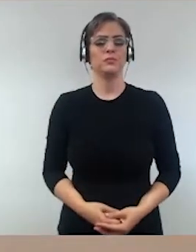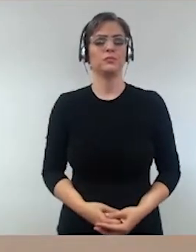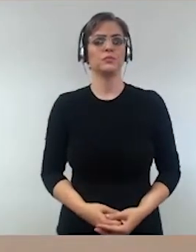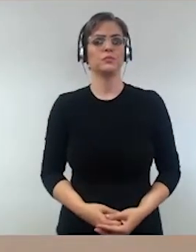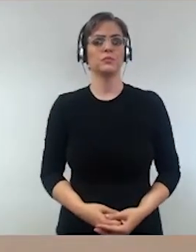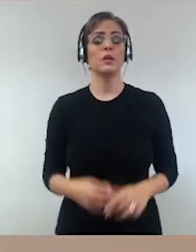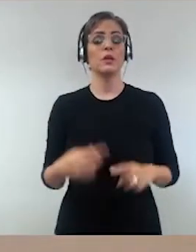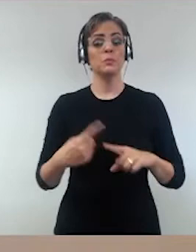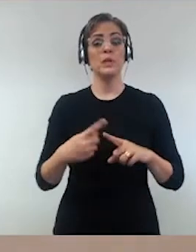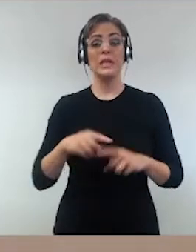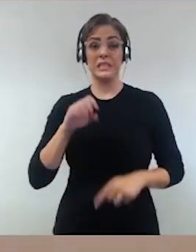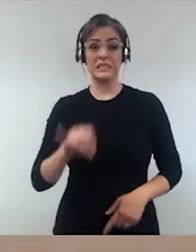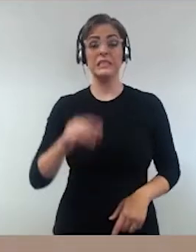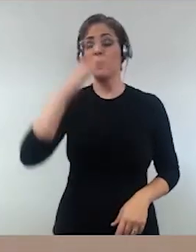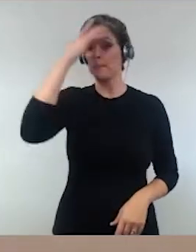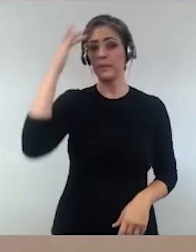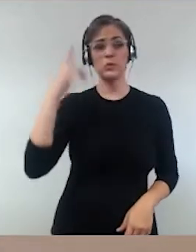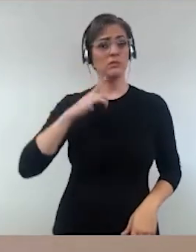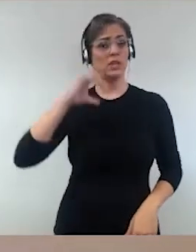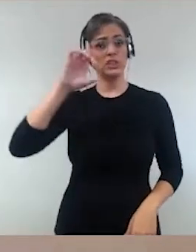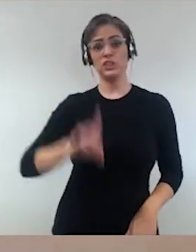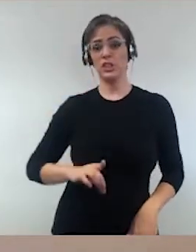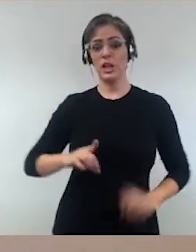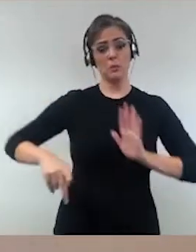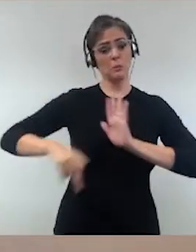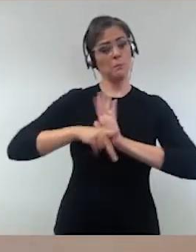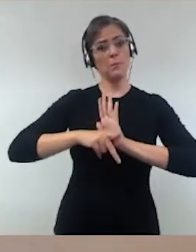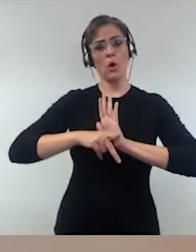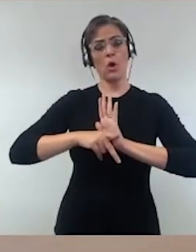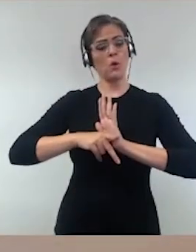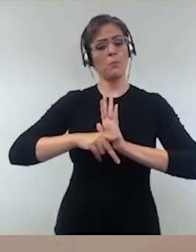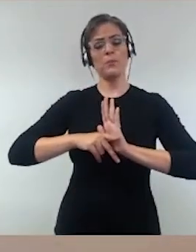dizer, olha, se o cidadão tem o direito de se autodeterminar,